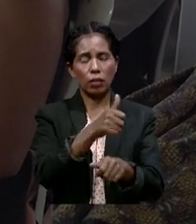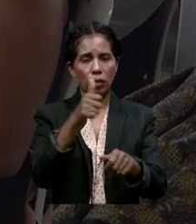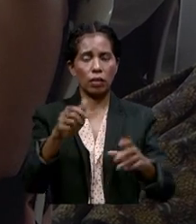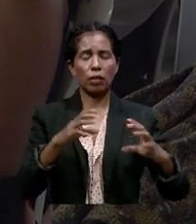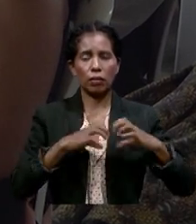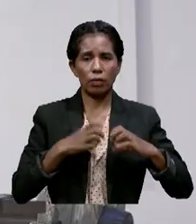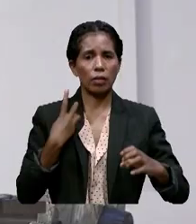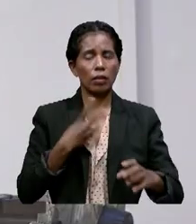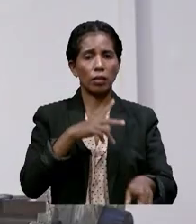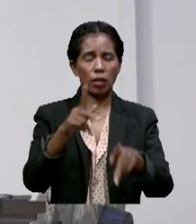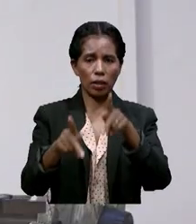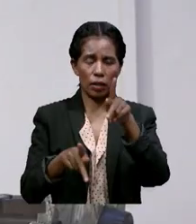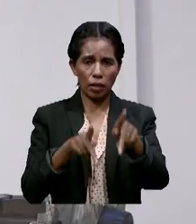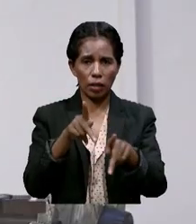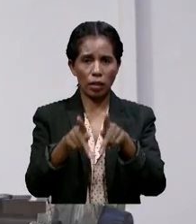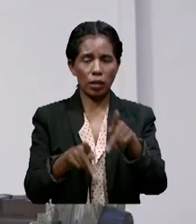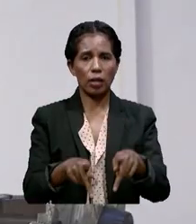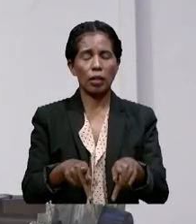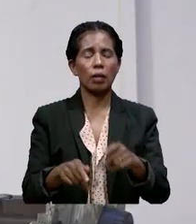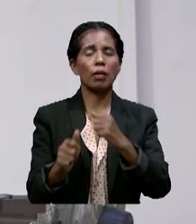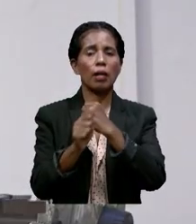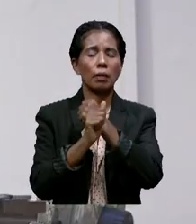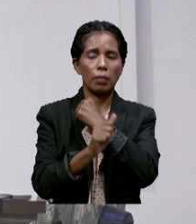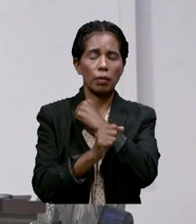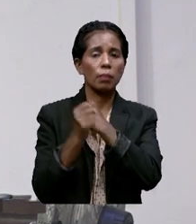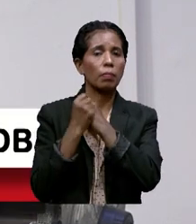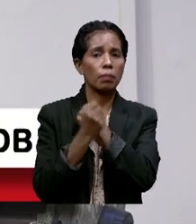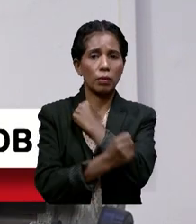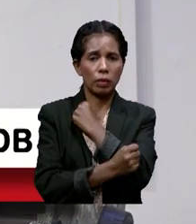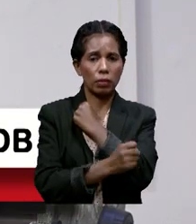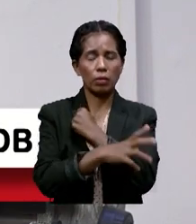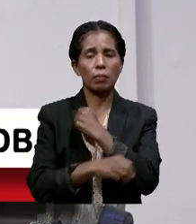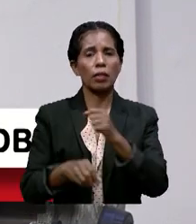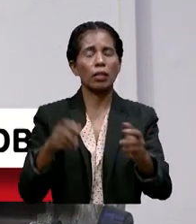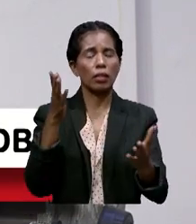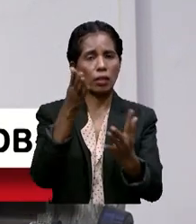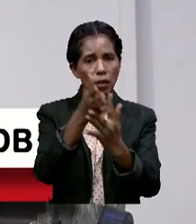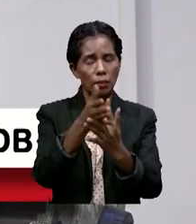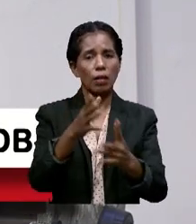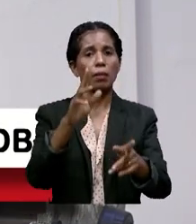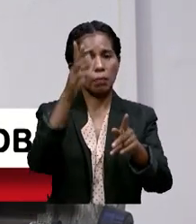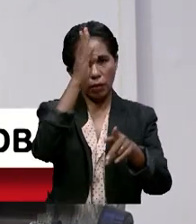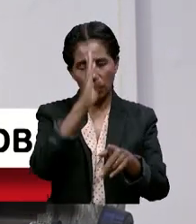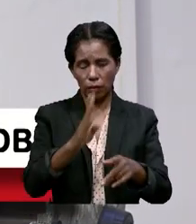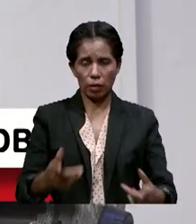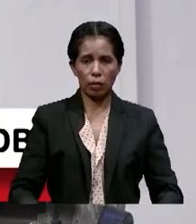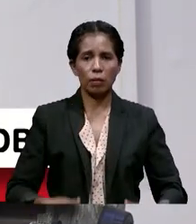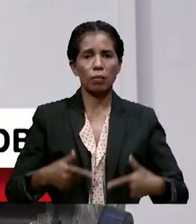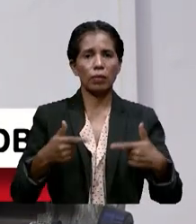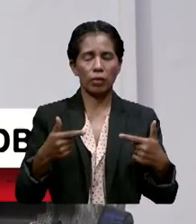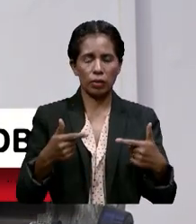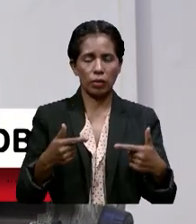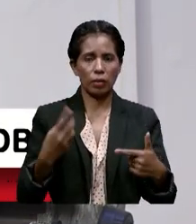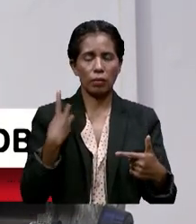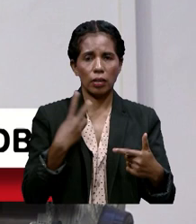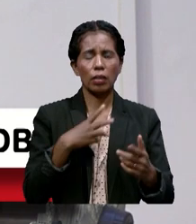ema Páscoa Ninian, ita pertence a maior magna memoris, ma ita harohan